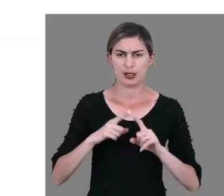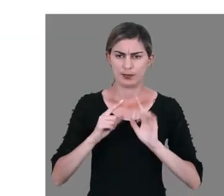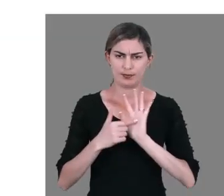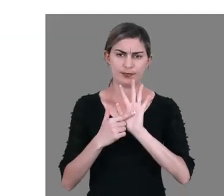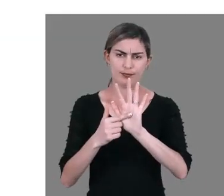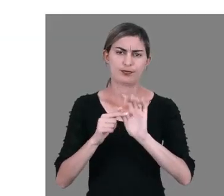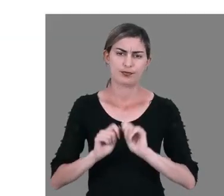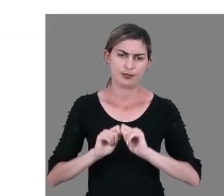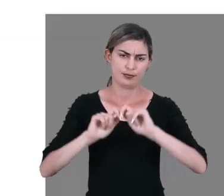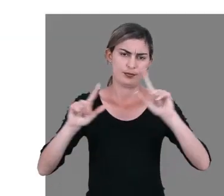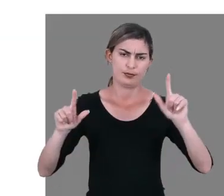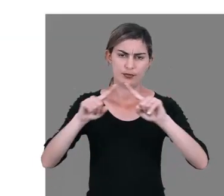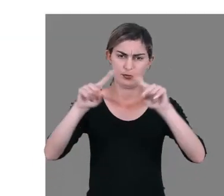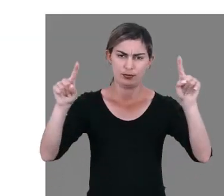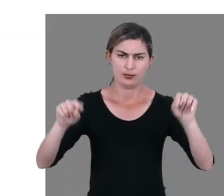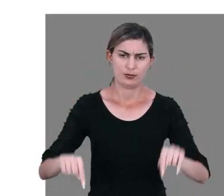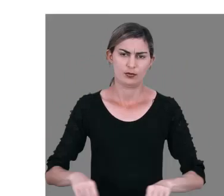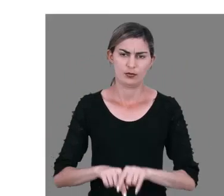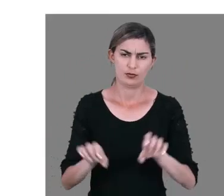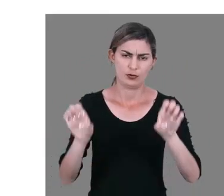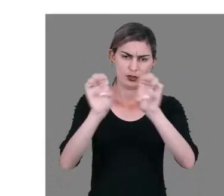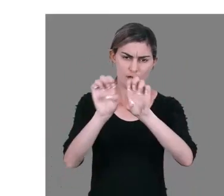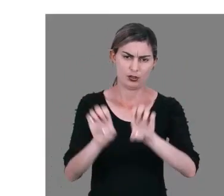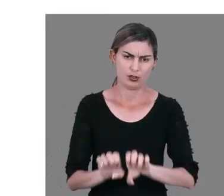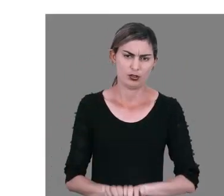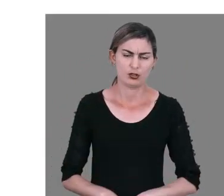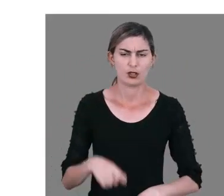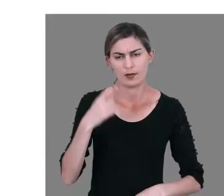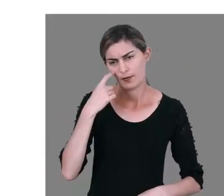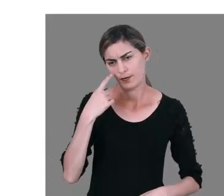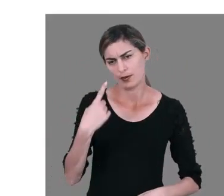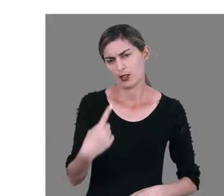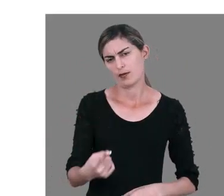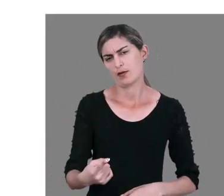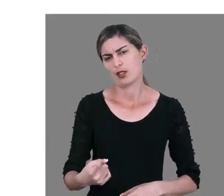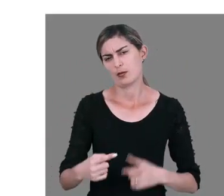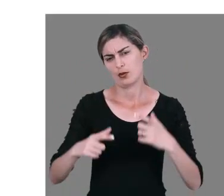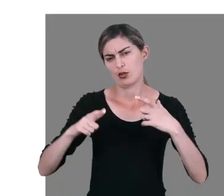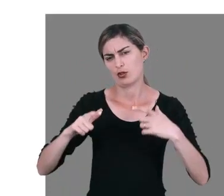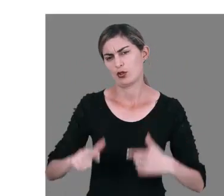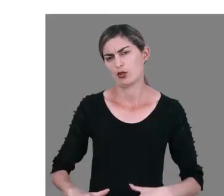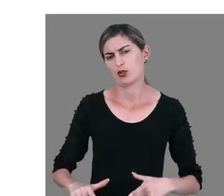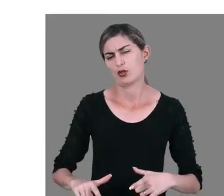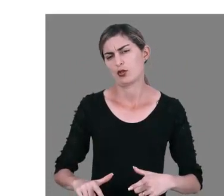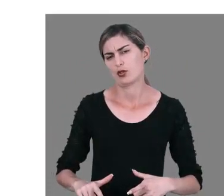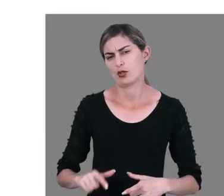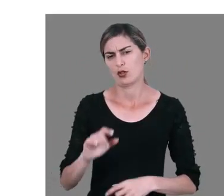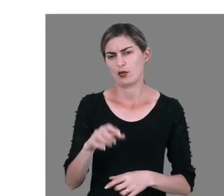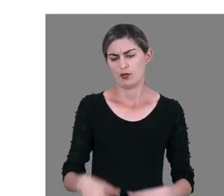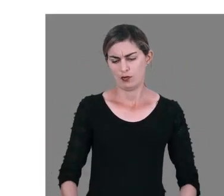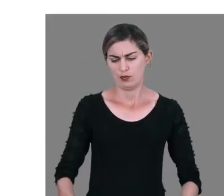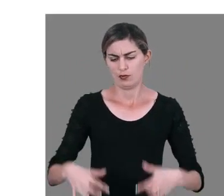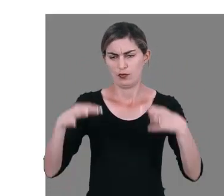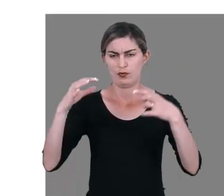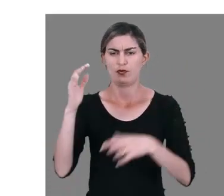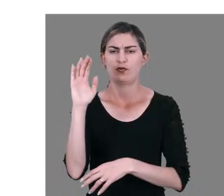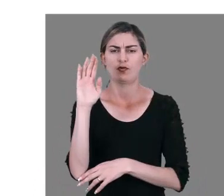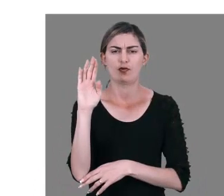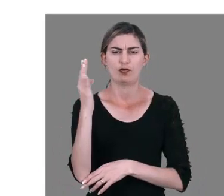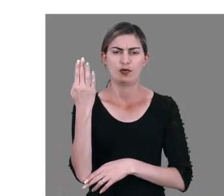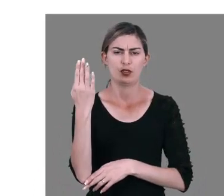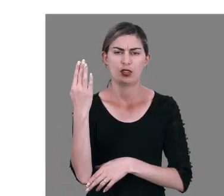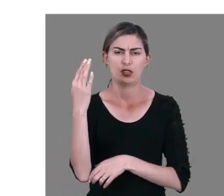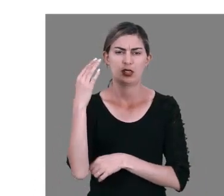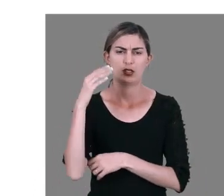aqui uma planta estrutural onde nós vemos a localização de vigas e pilares dentro do espaço